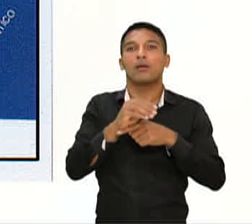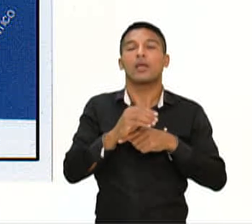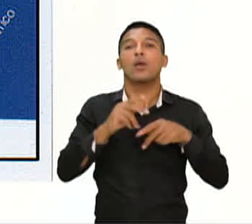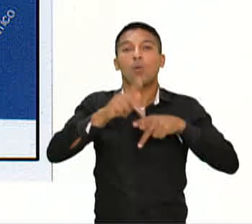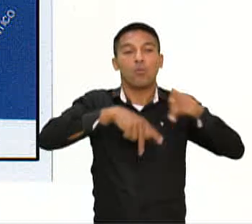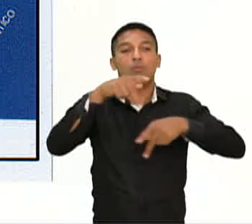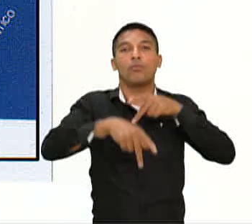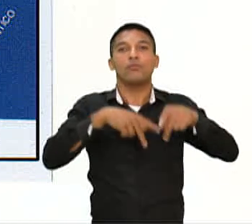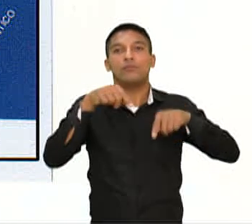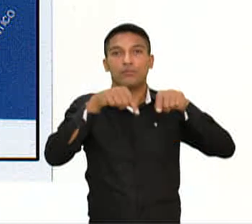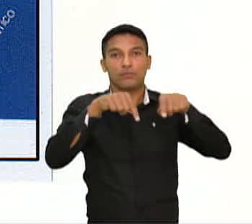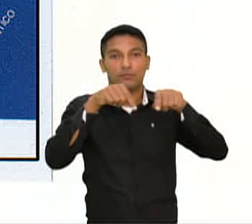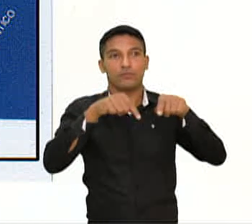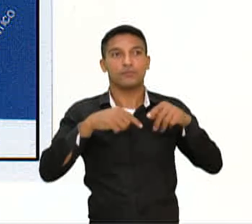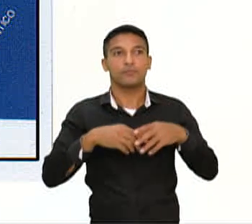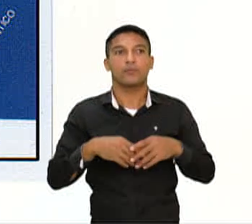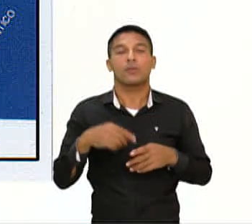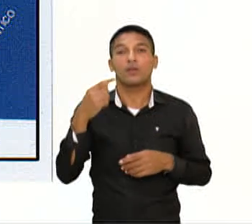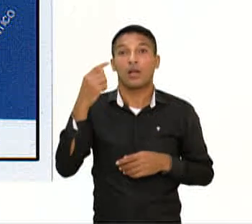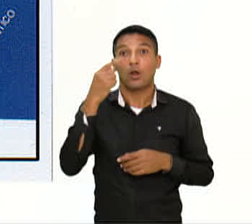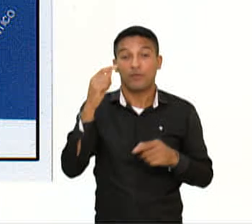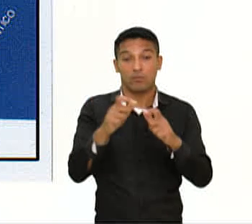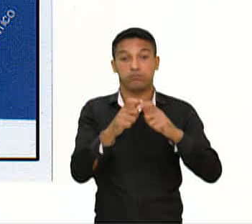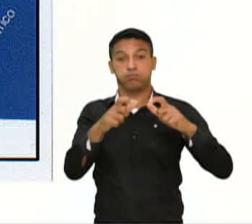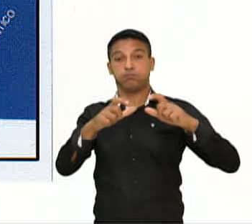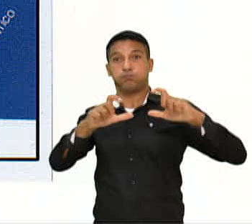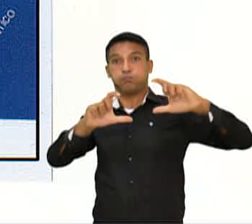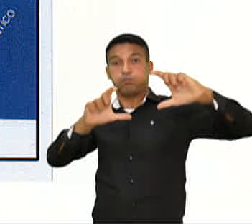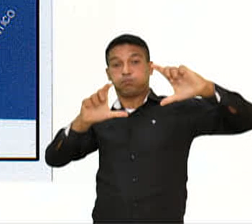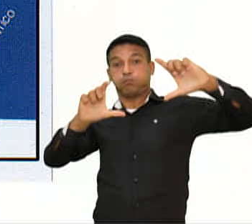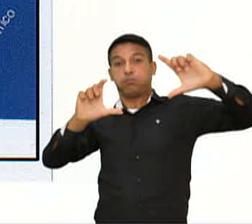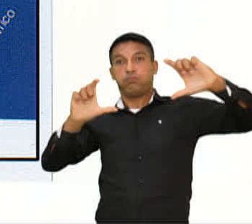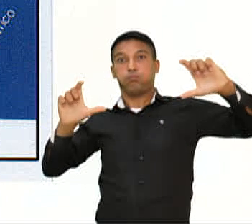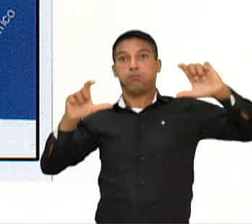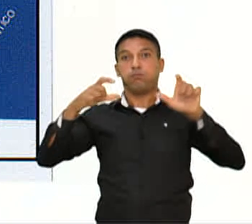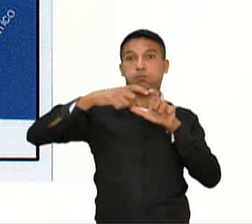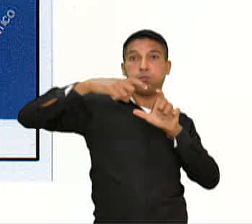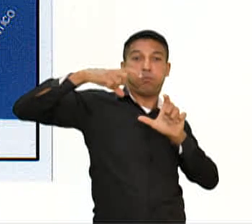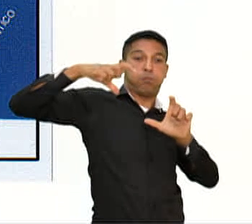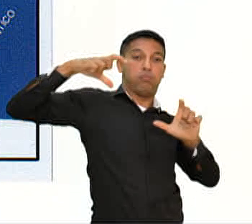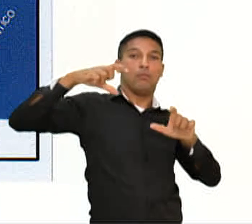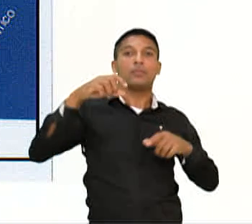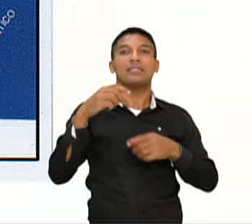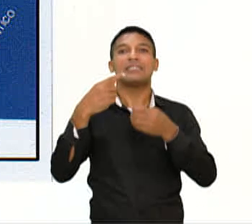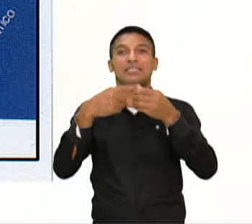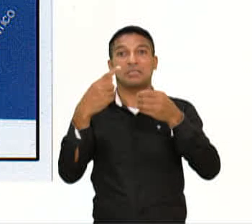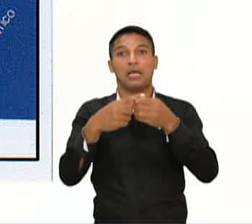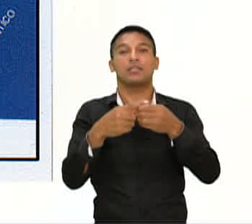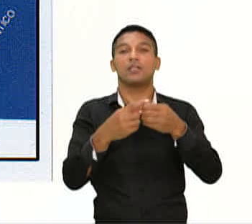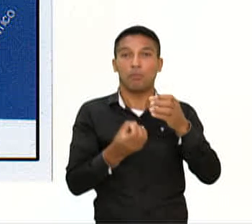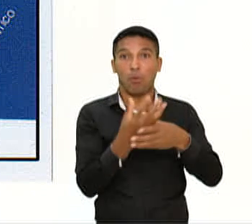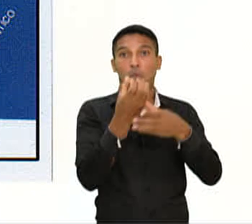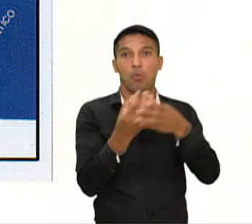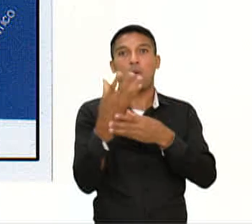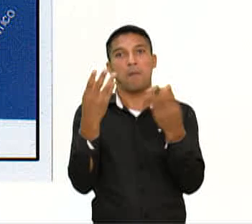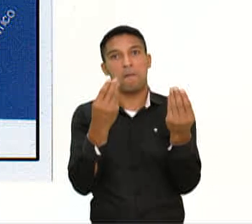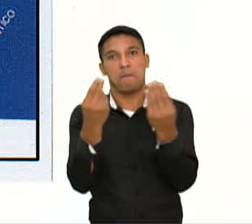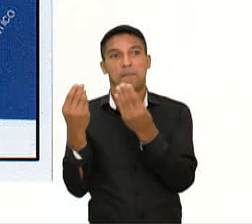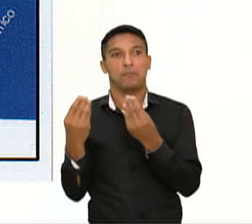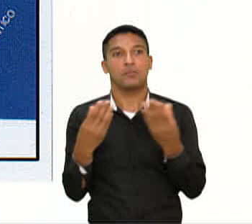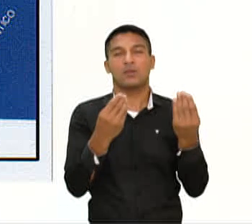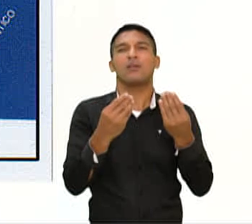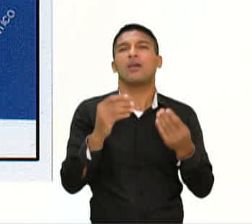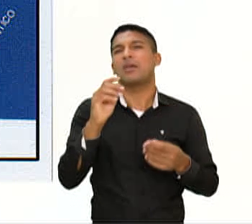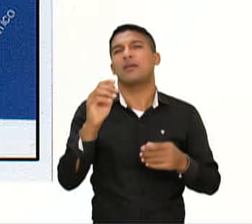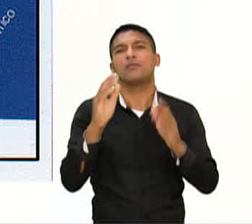nosso mapa, a gente já percebe uma grande concentração de cidades, municípios já identificados. Aqui já é de 1900